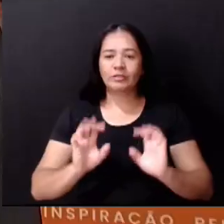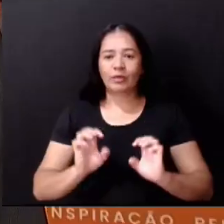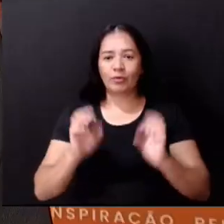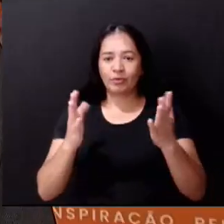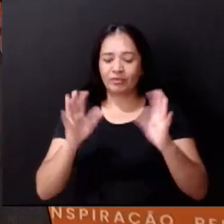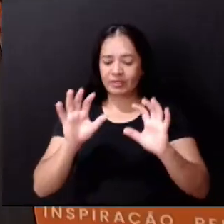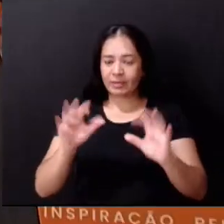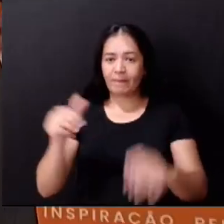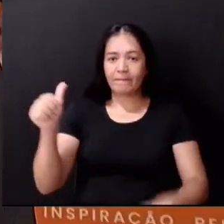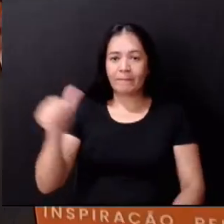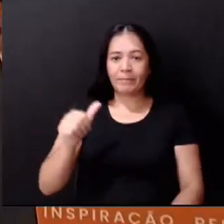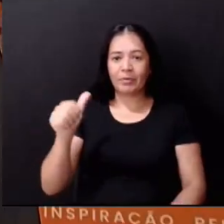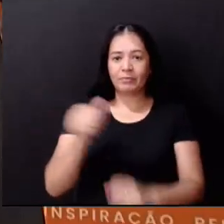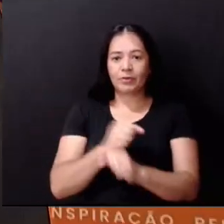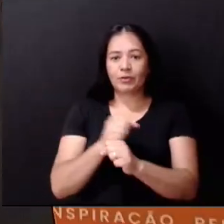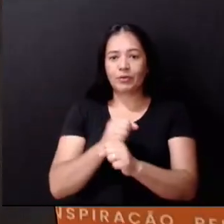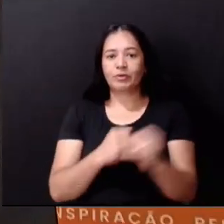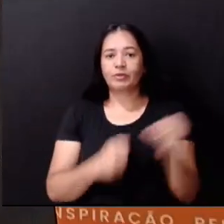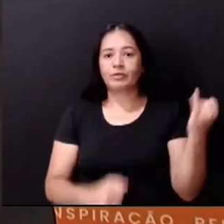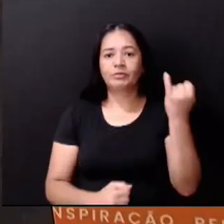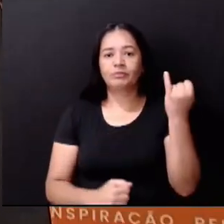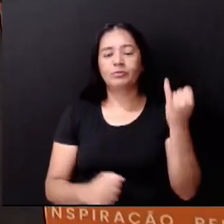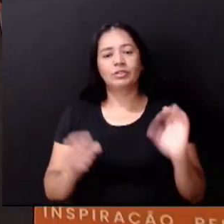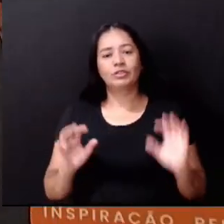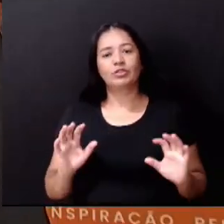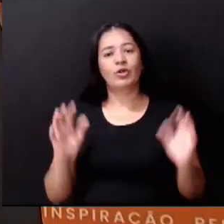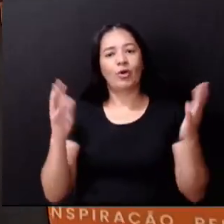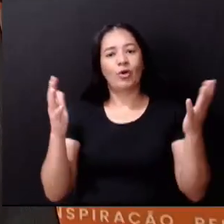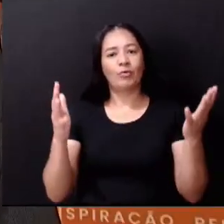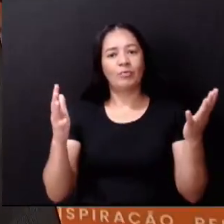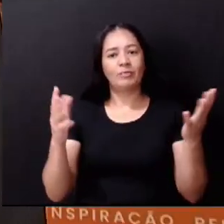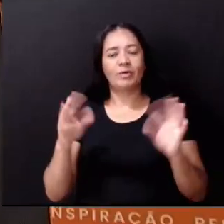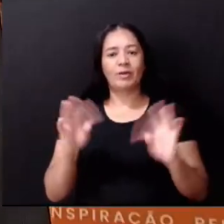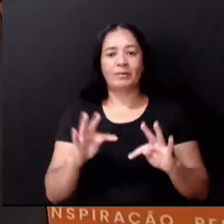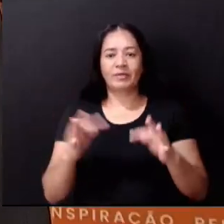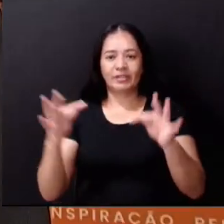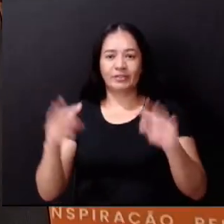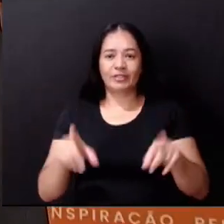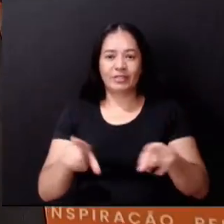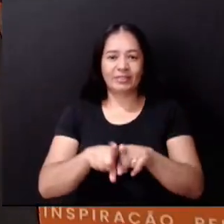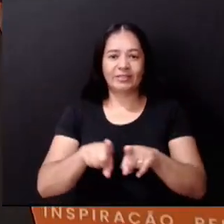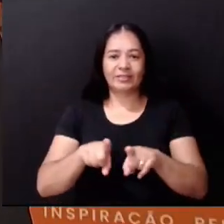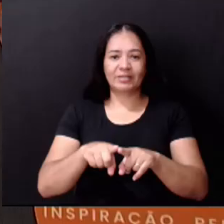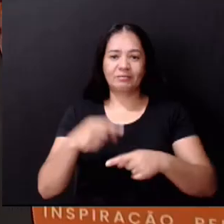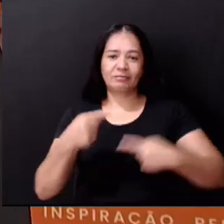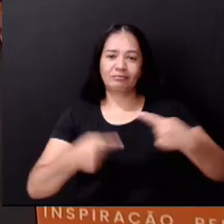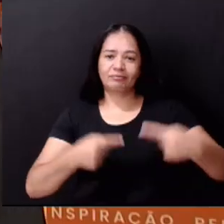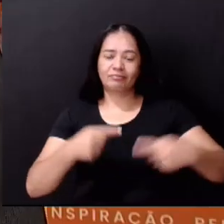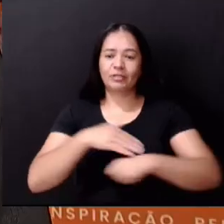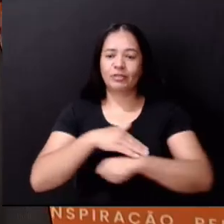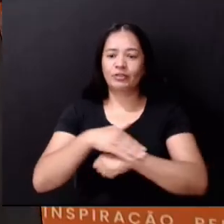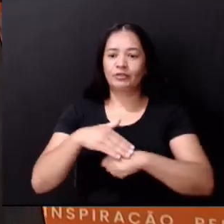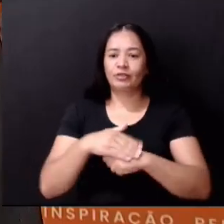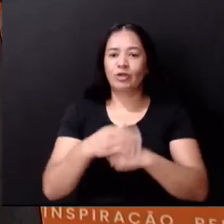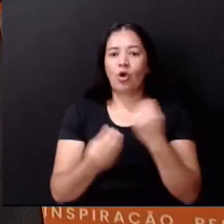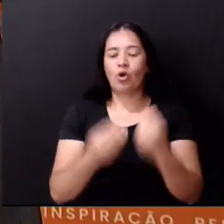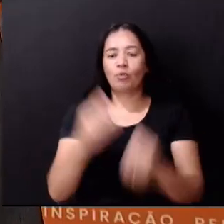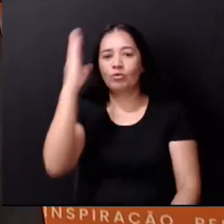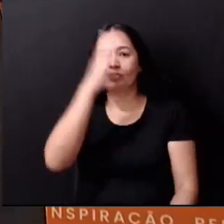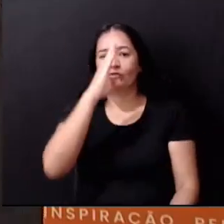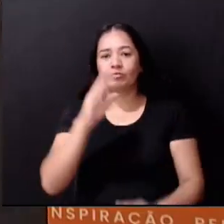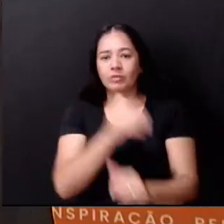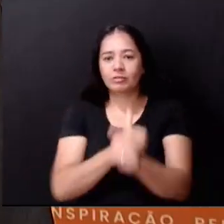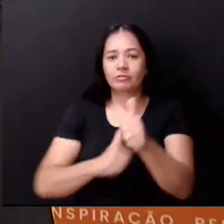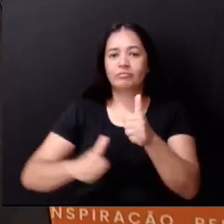ano importante para as tecnologias quânticas e também a gente debater como que o Brasil assume um protagonismo no